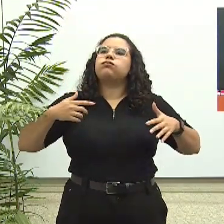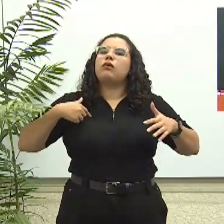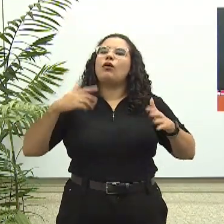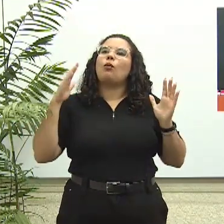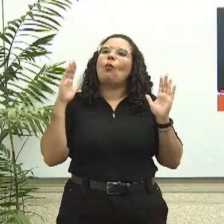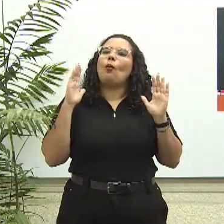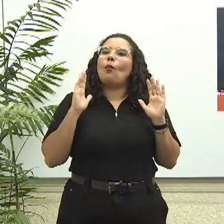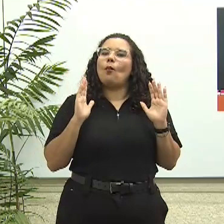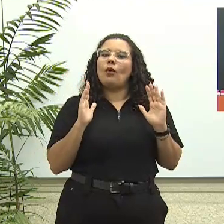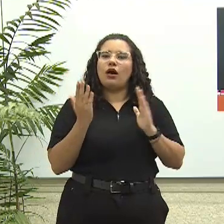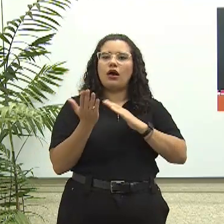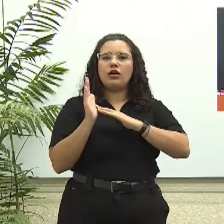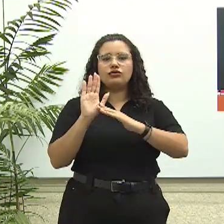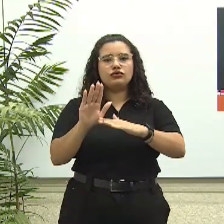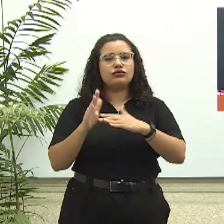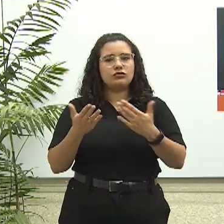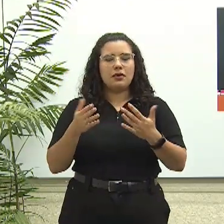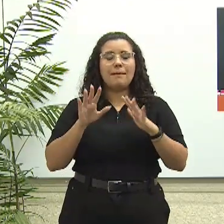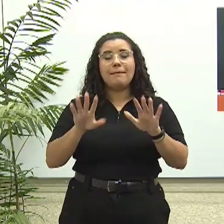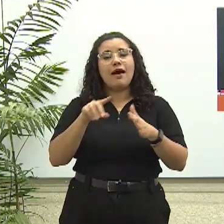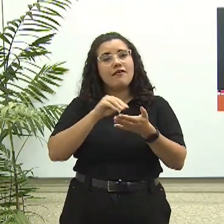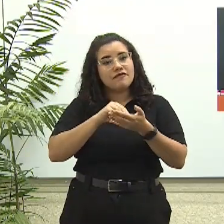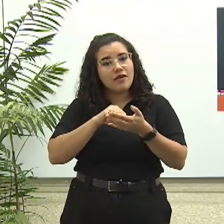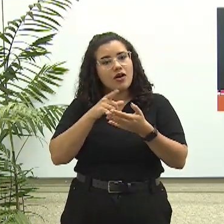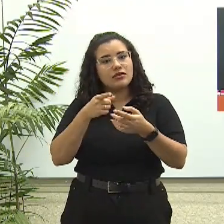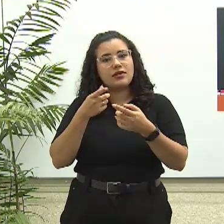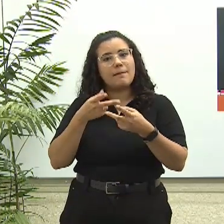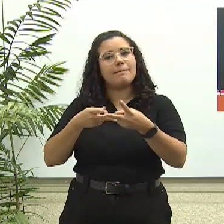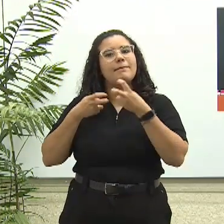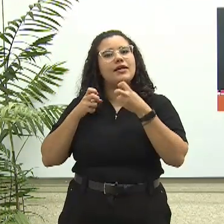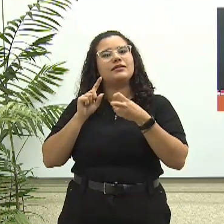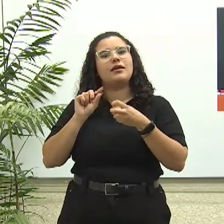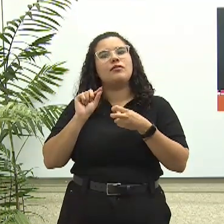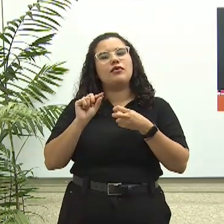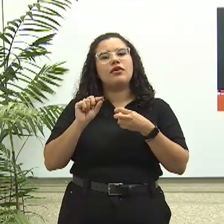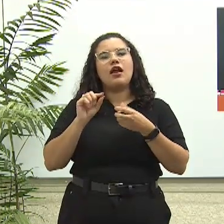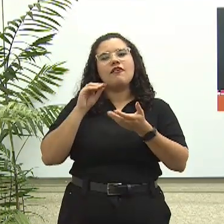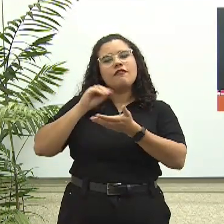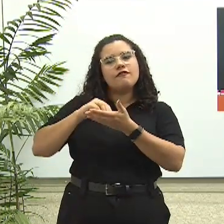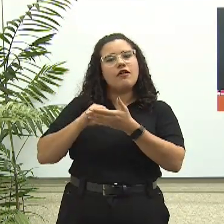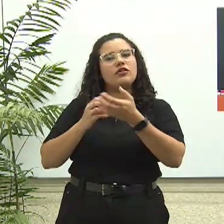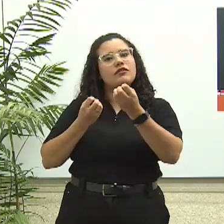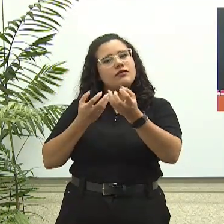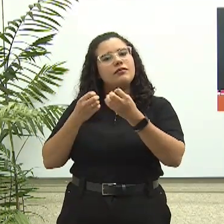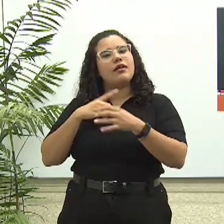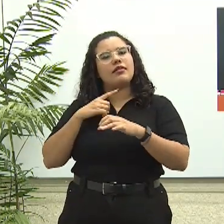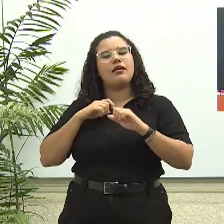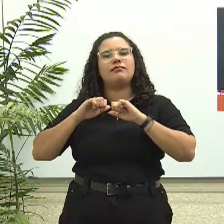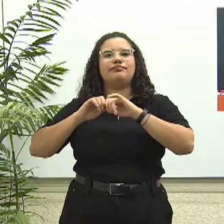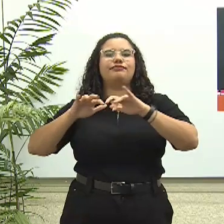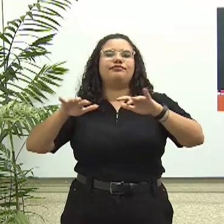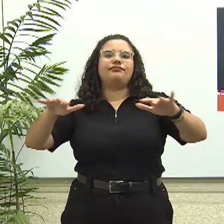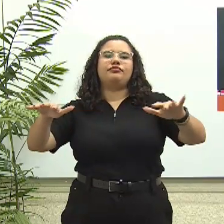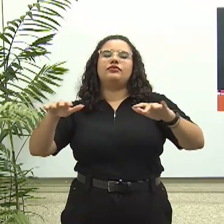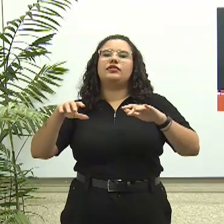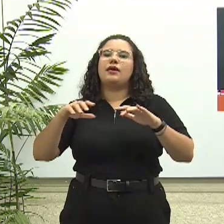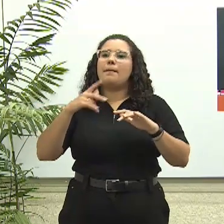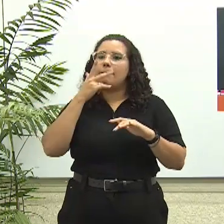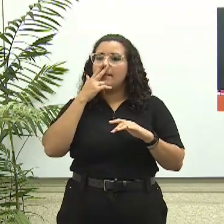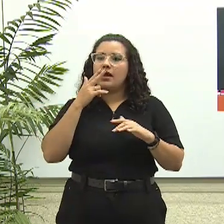emagreceu mas você não percebe que essa desinformação alimenta e eles vão padronizando o